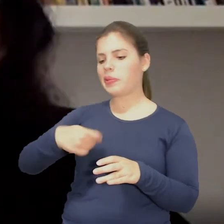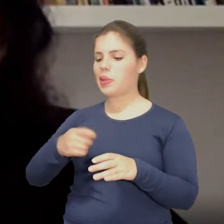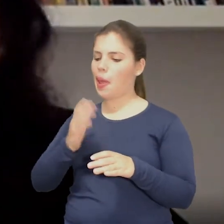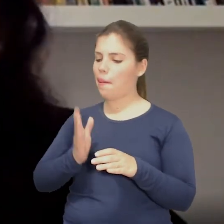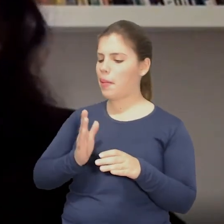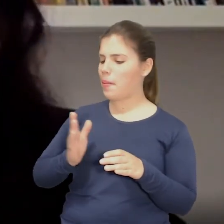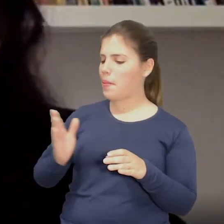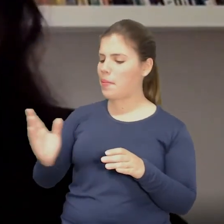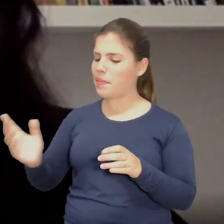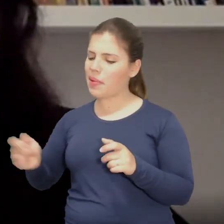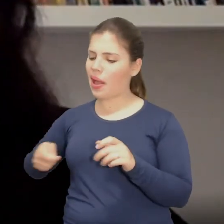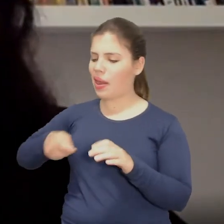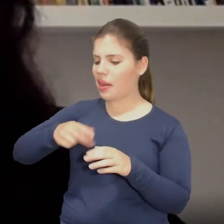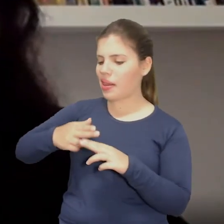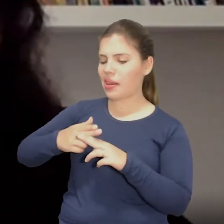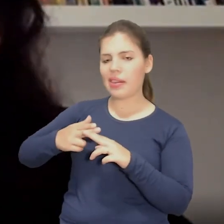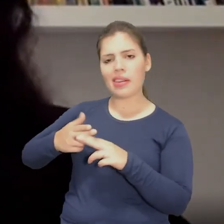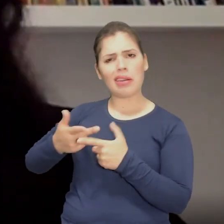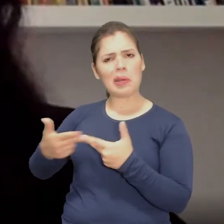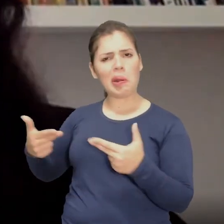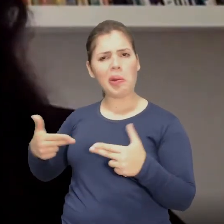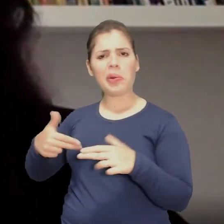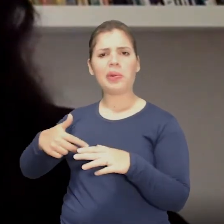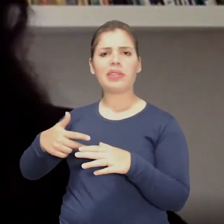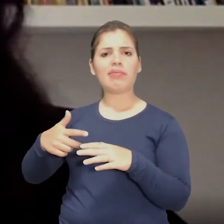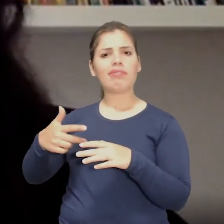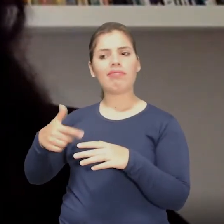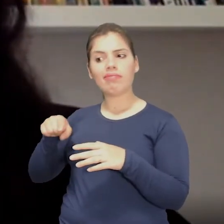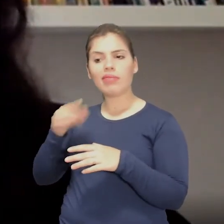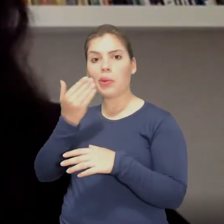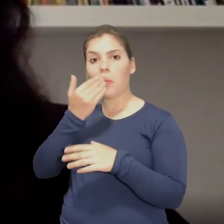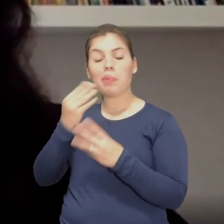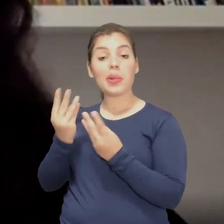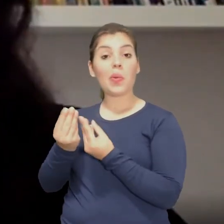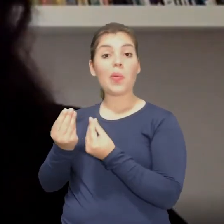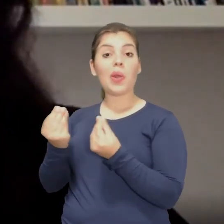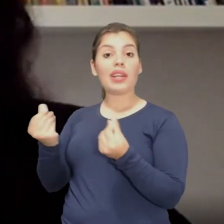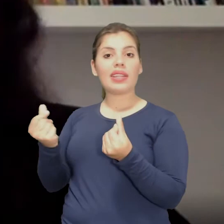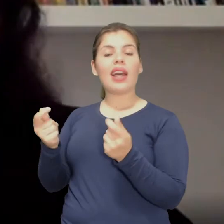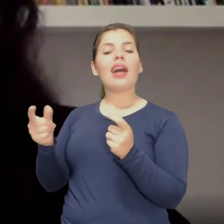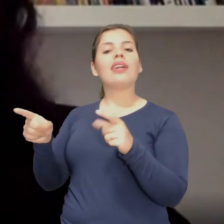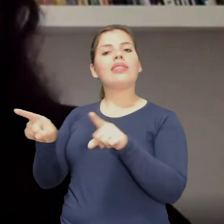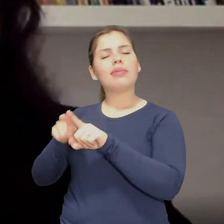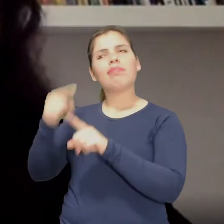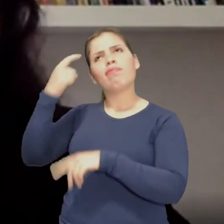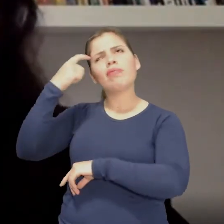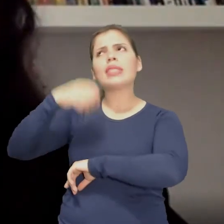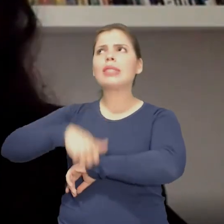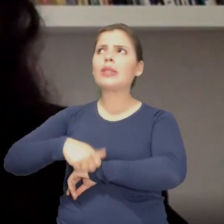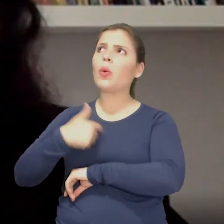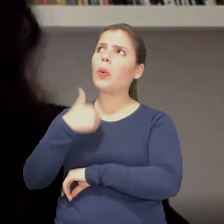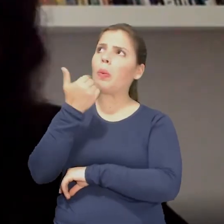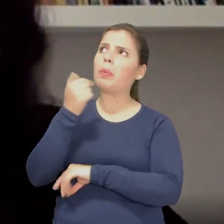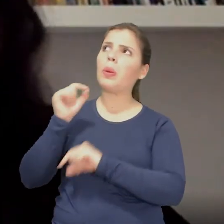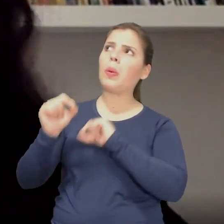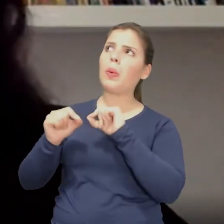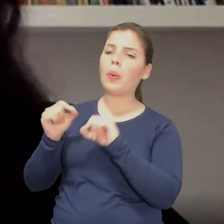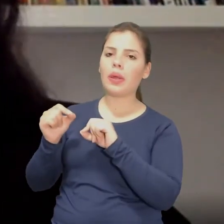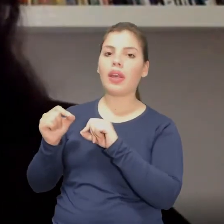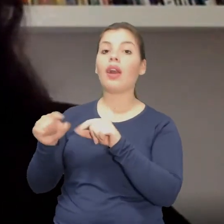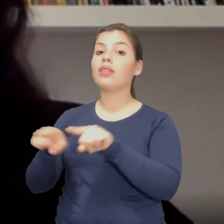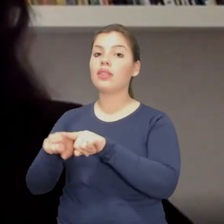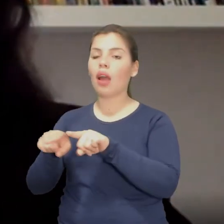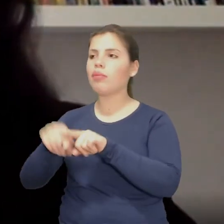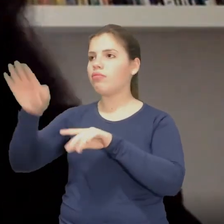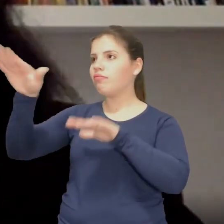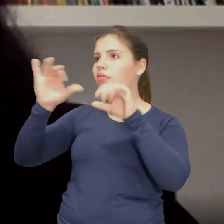para cozinhar. Então, para preparar a própria alimentação, preparar coisas com mais qualidade, para pensar no que comer